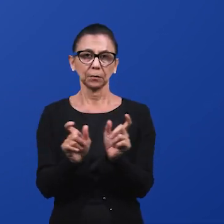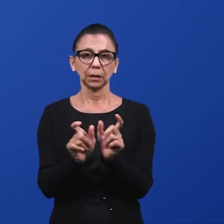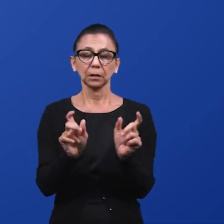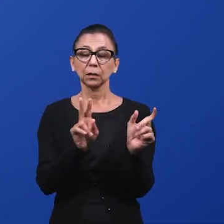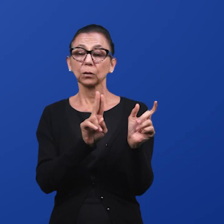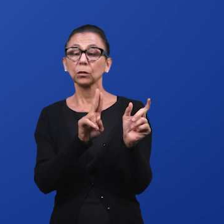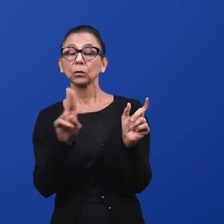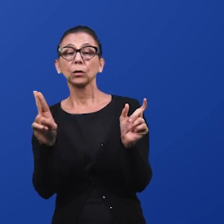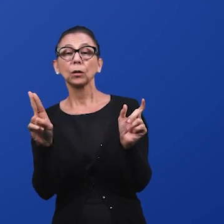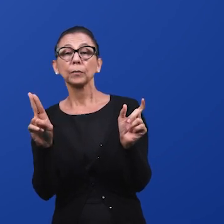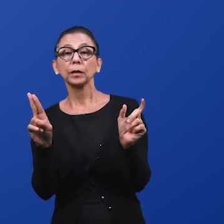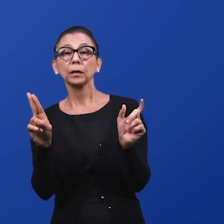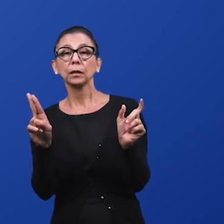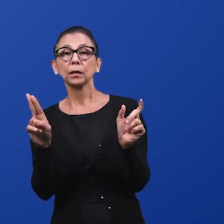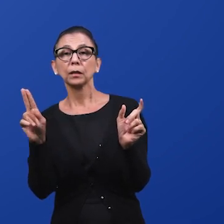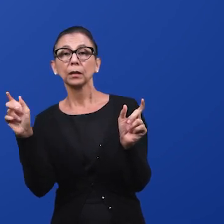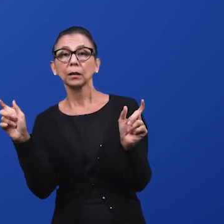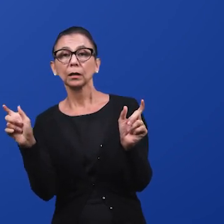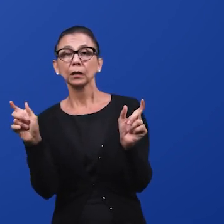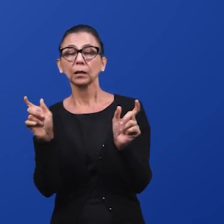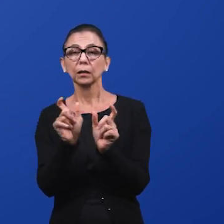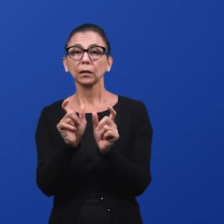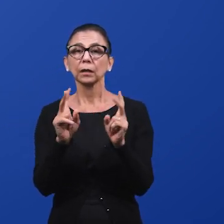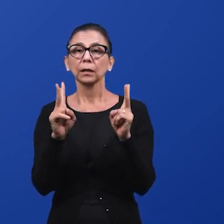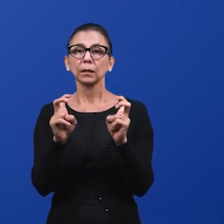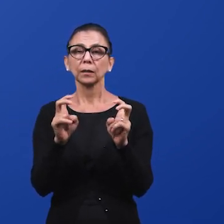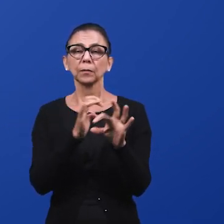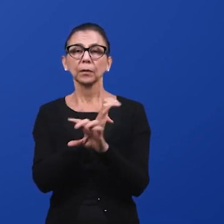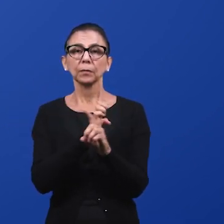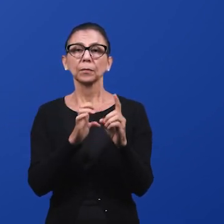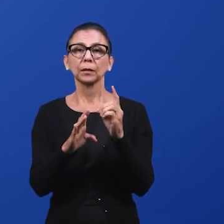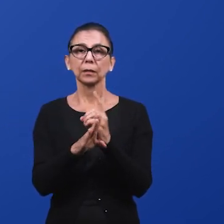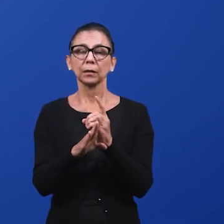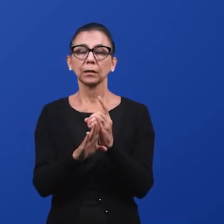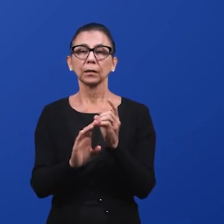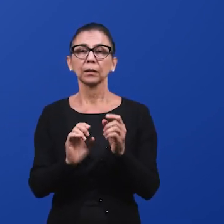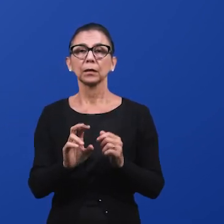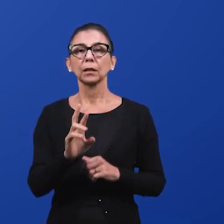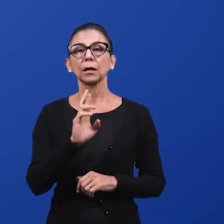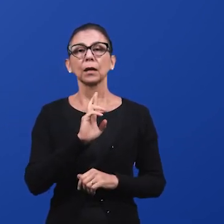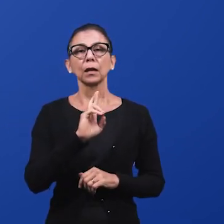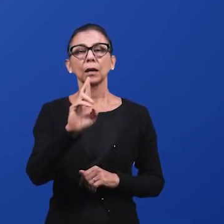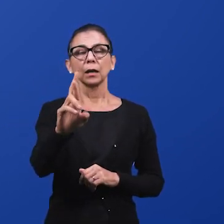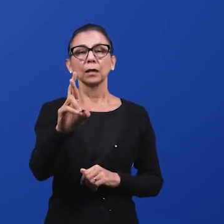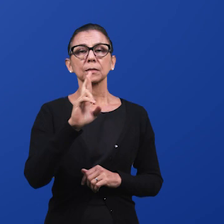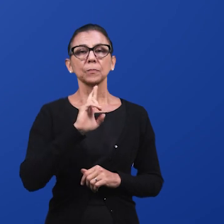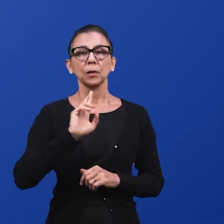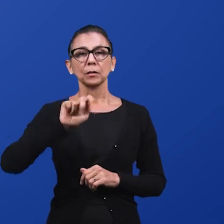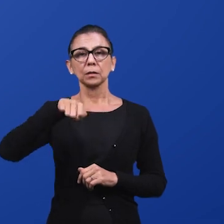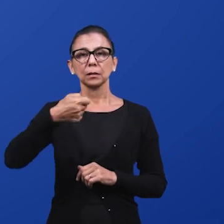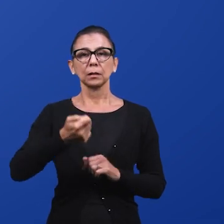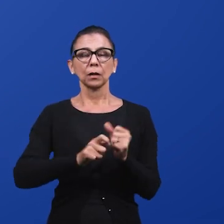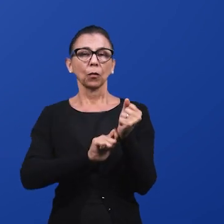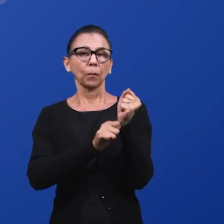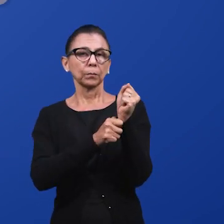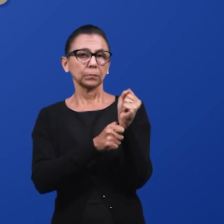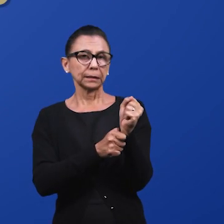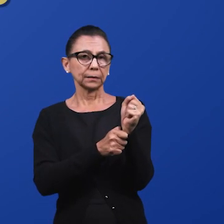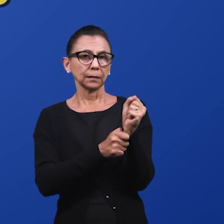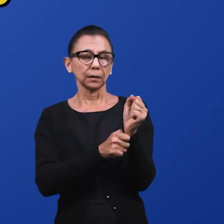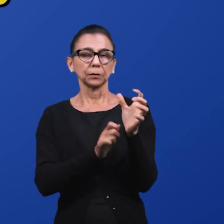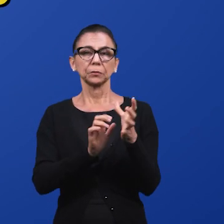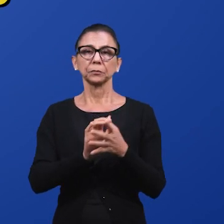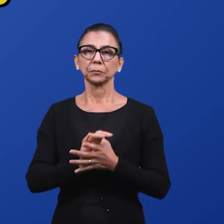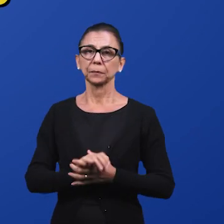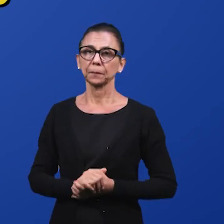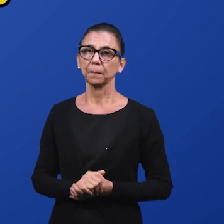o nome ao tema das EBDs. A resposta é mistério. O texto de